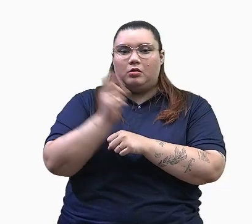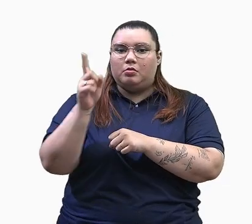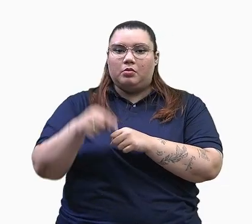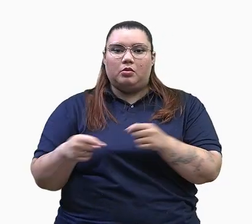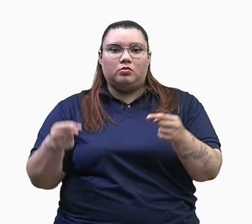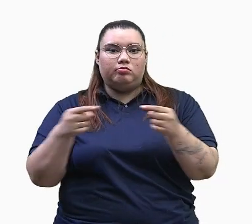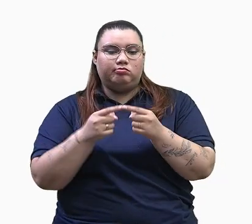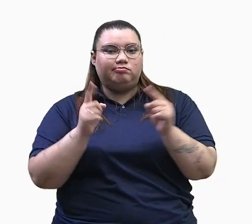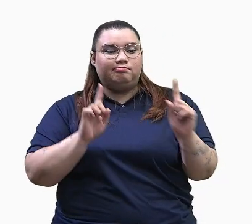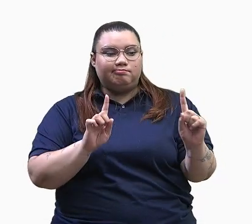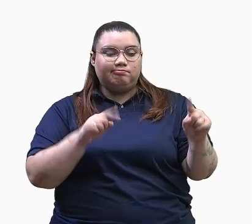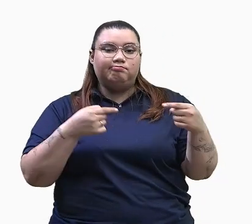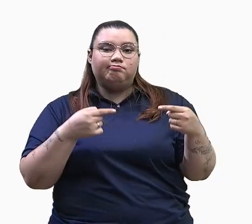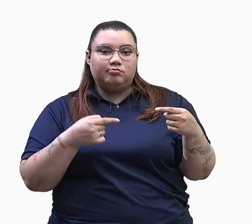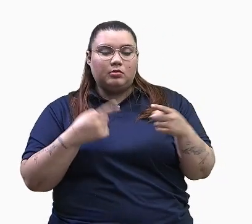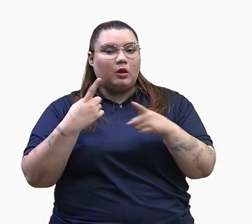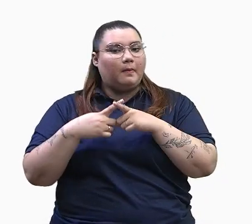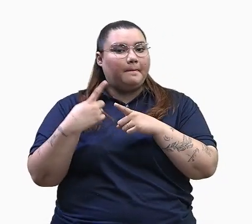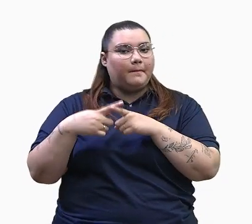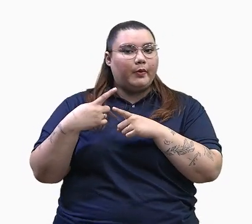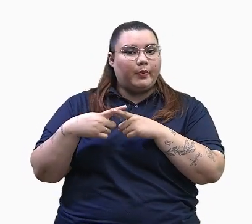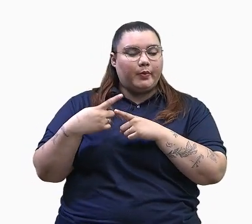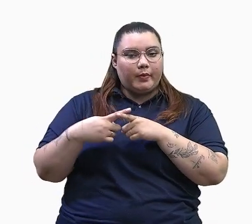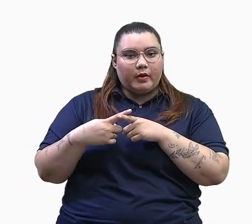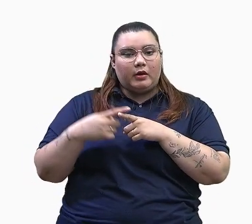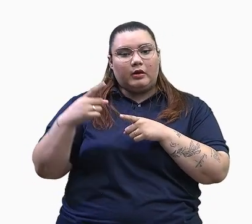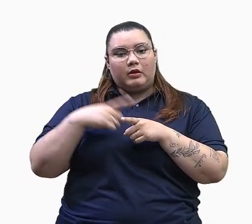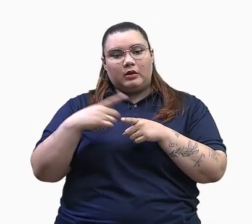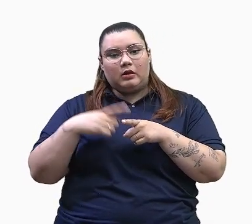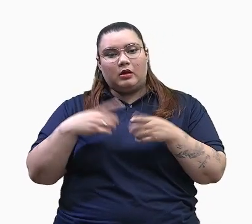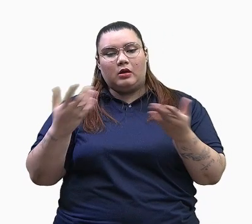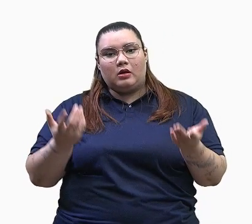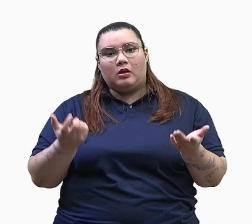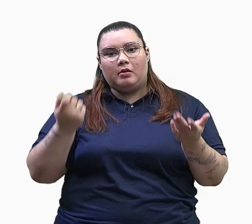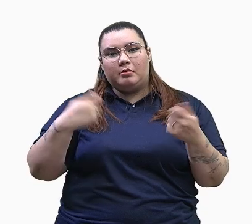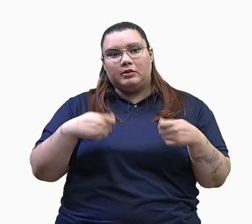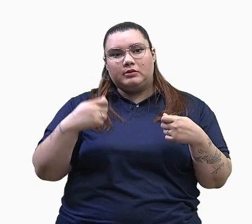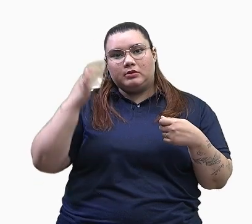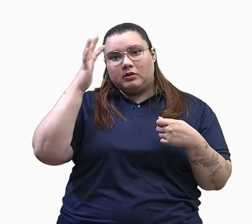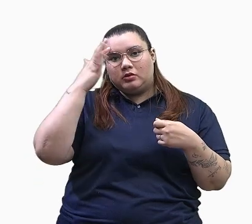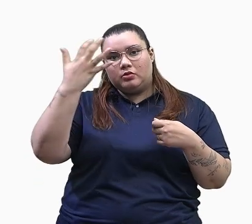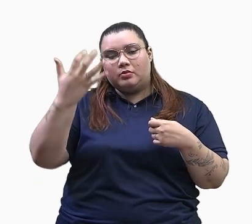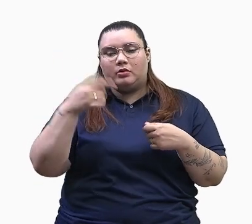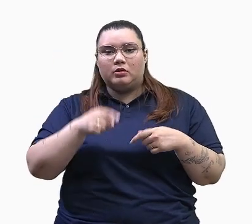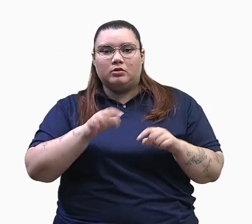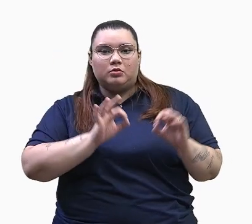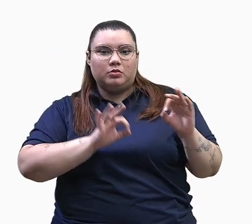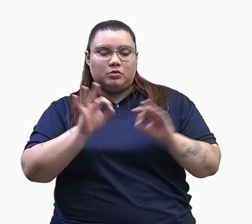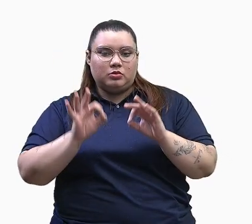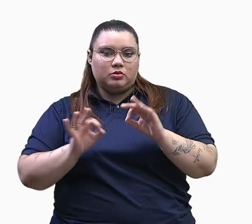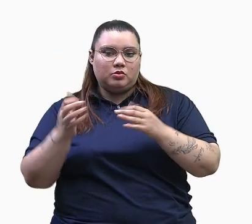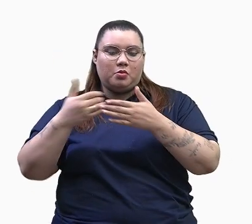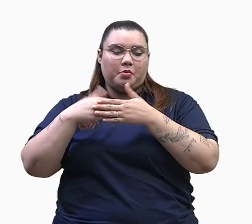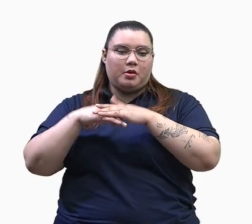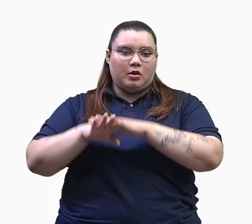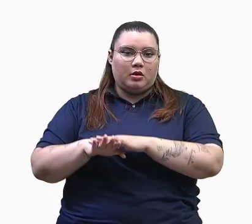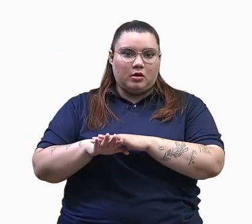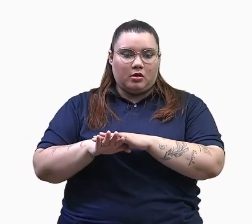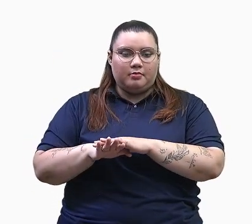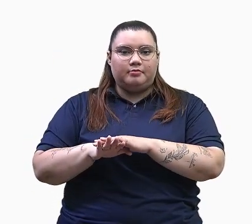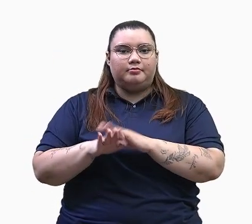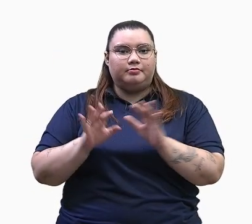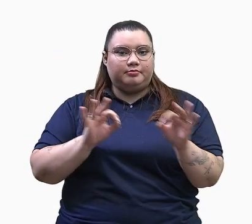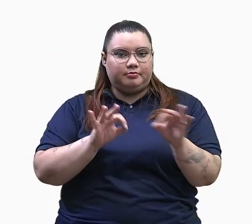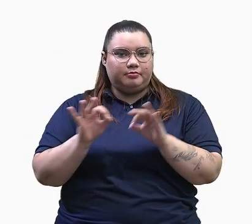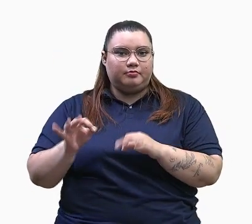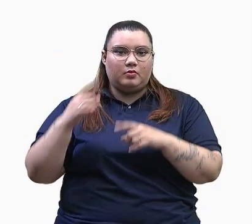um grande desafio, né, por conta de solucionar esse processo de armazenamento, né? Até